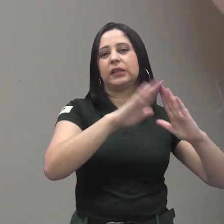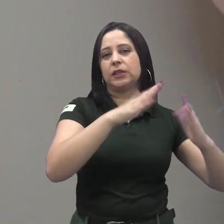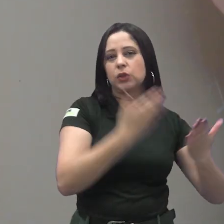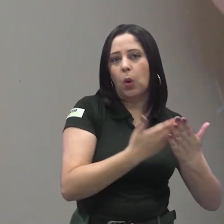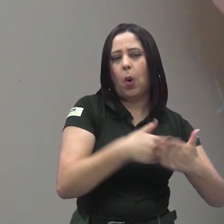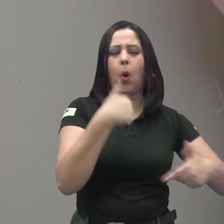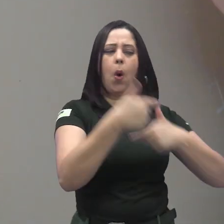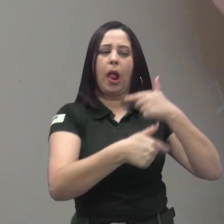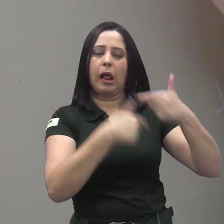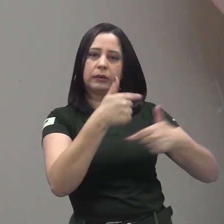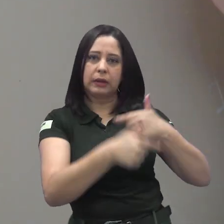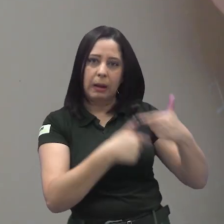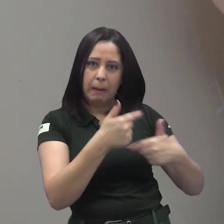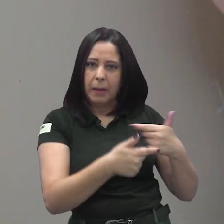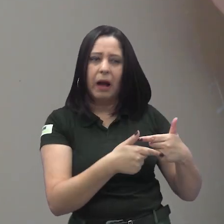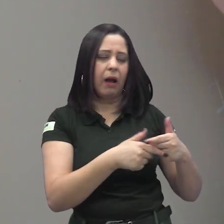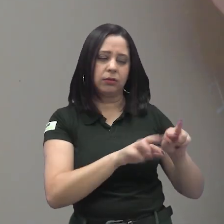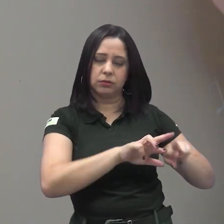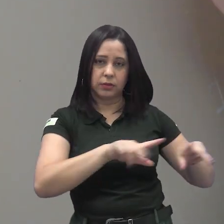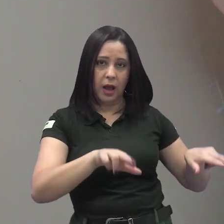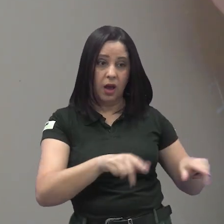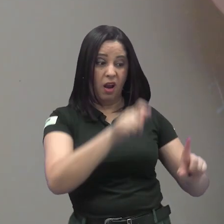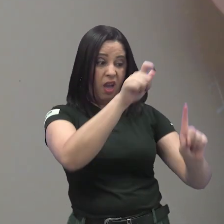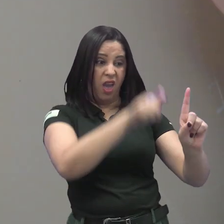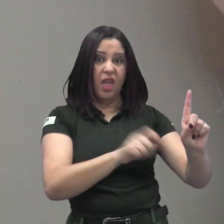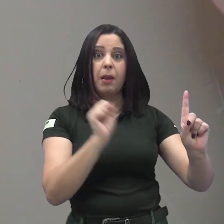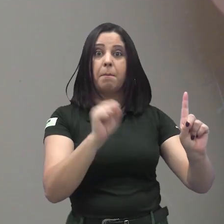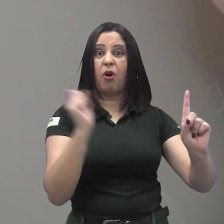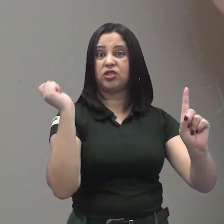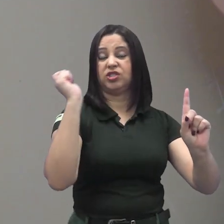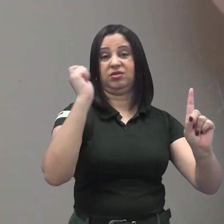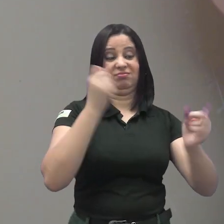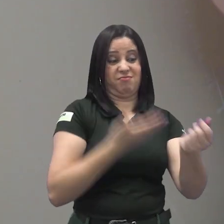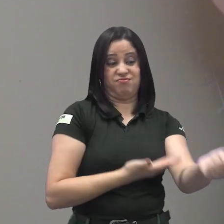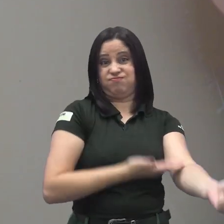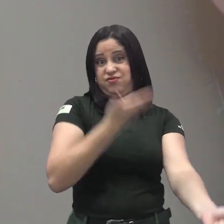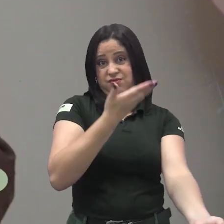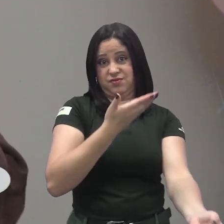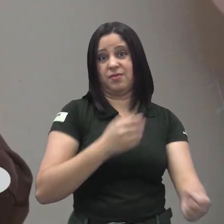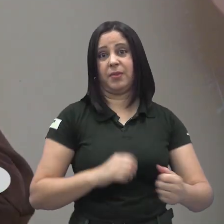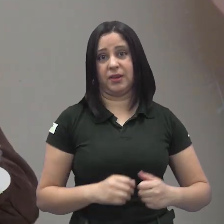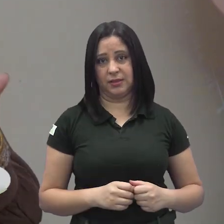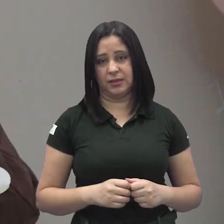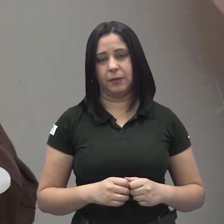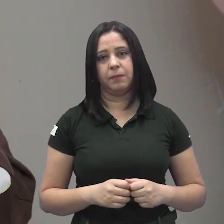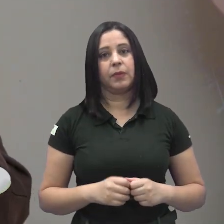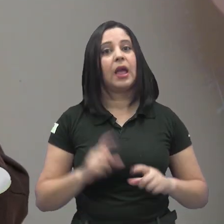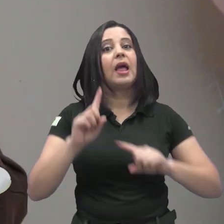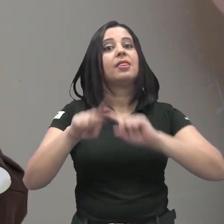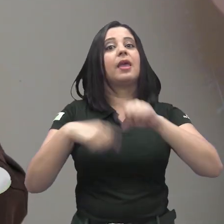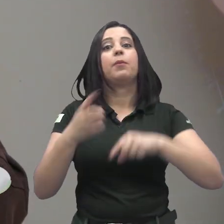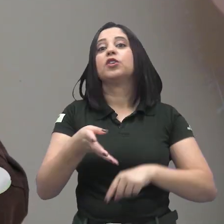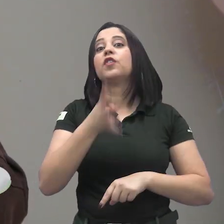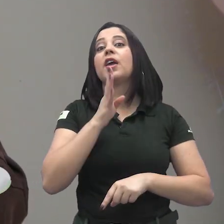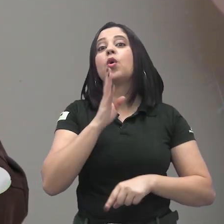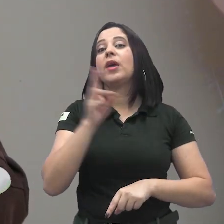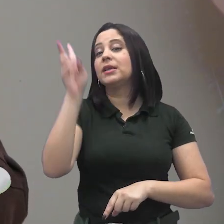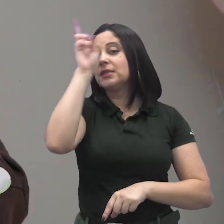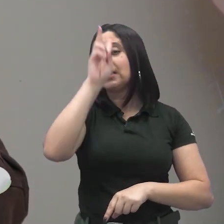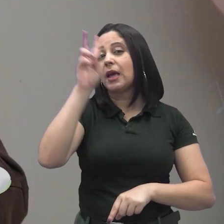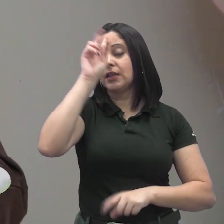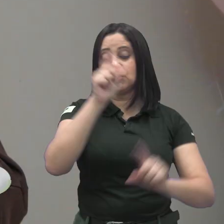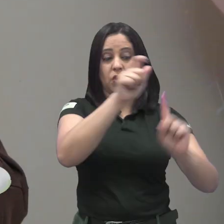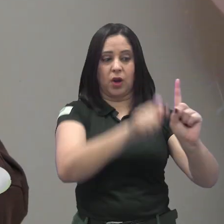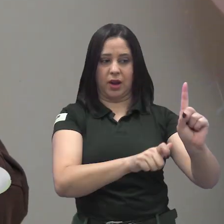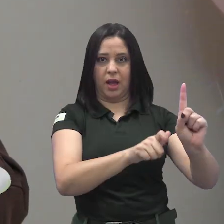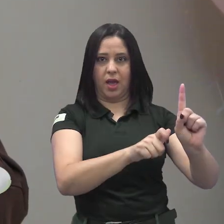no trabalho ou dentro de casa, têm maior risco de desenvolver hipertensão. Depois do intervalo, a gente vai conhecer a história da Júlia. Ela é